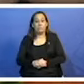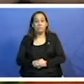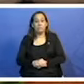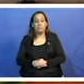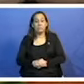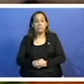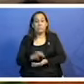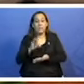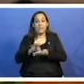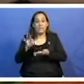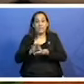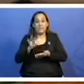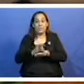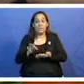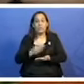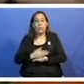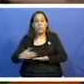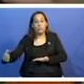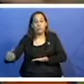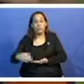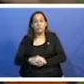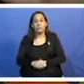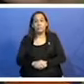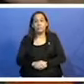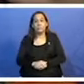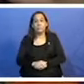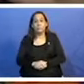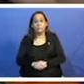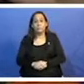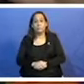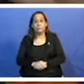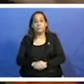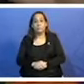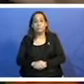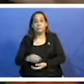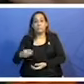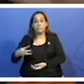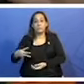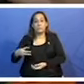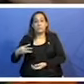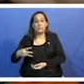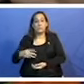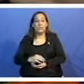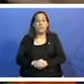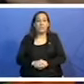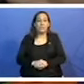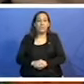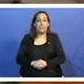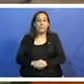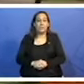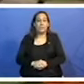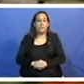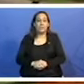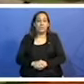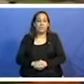Feito o registro, podemos partir? Então, vamos lá. Página